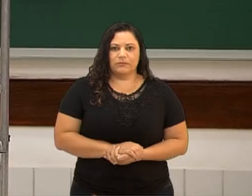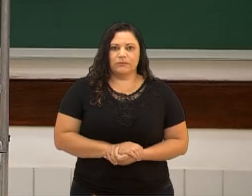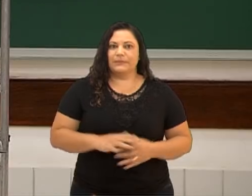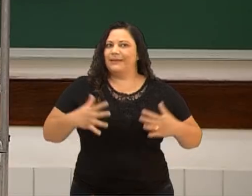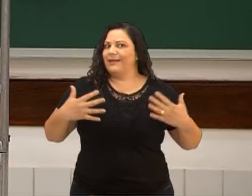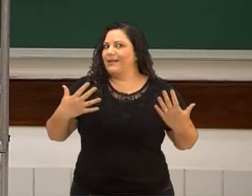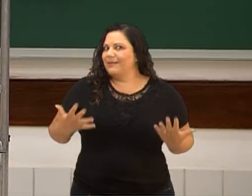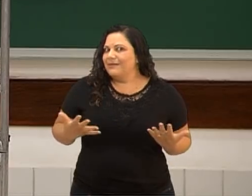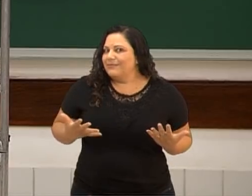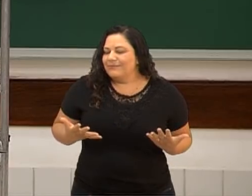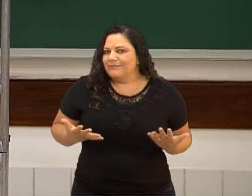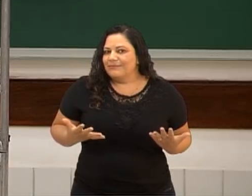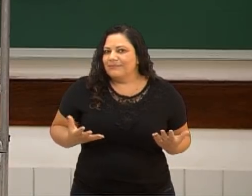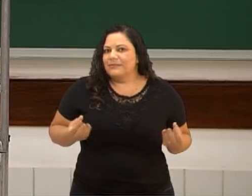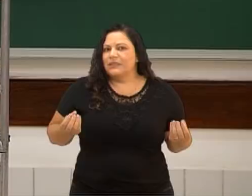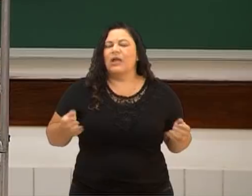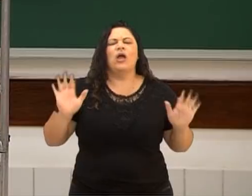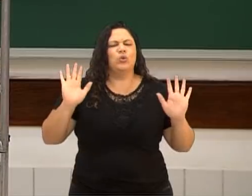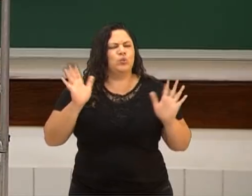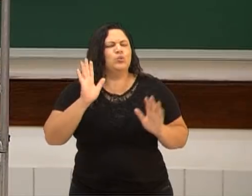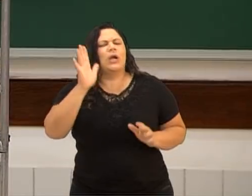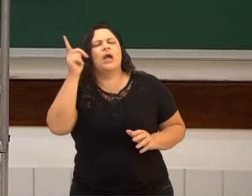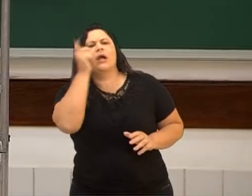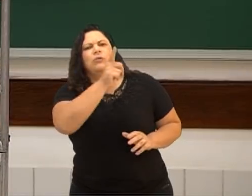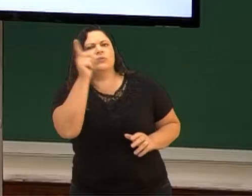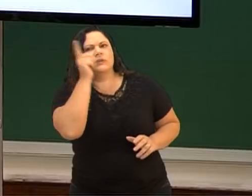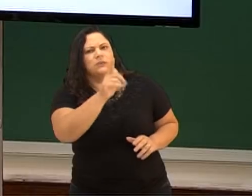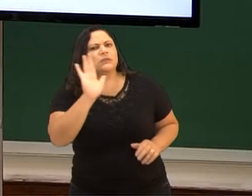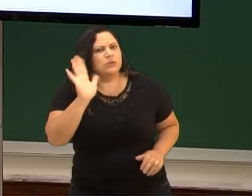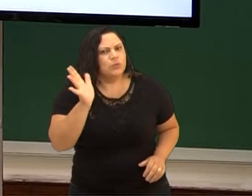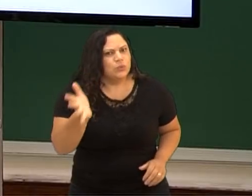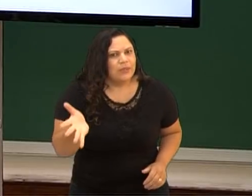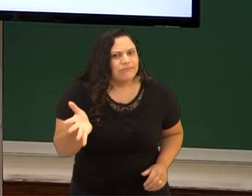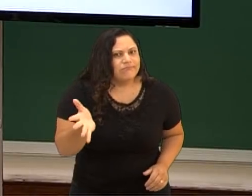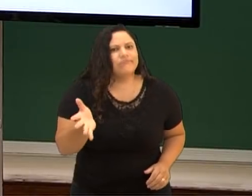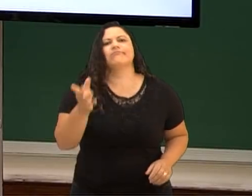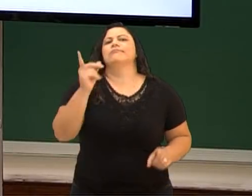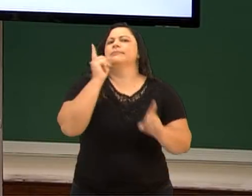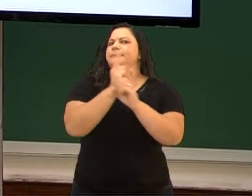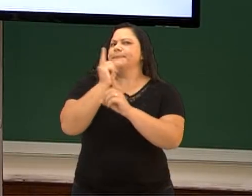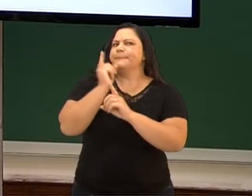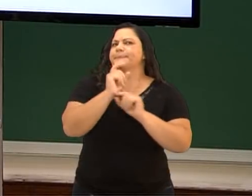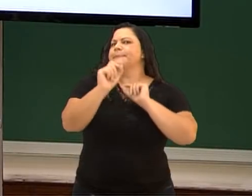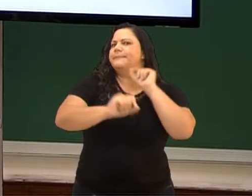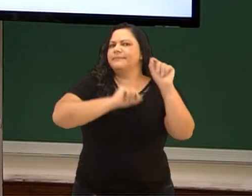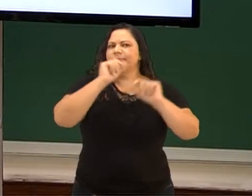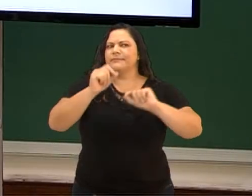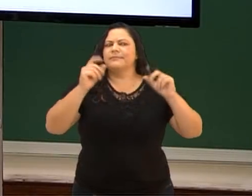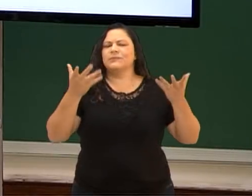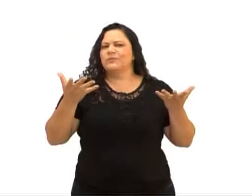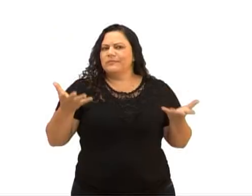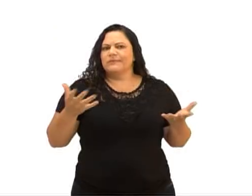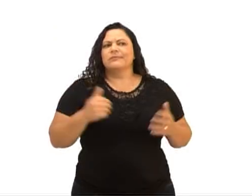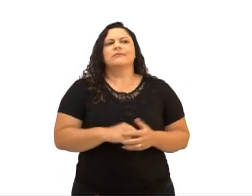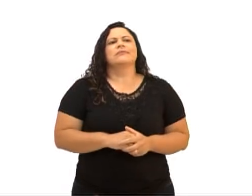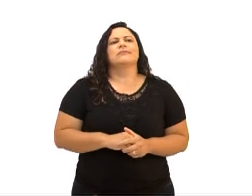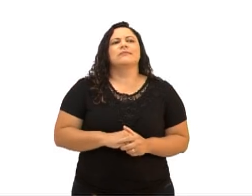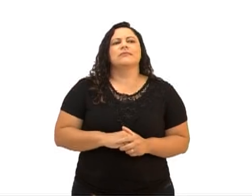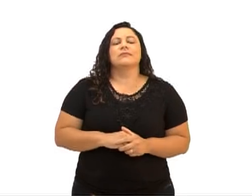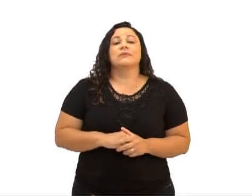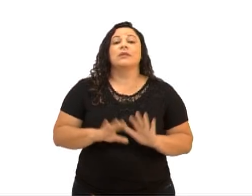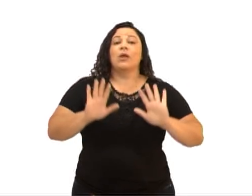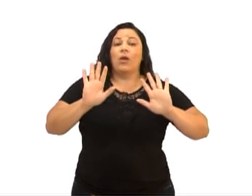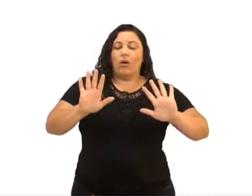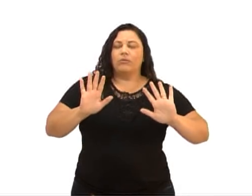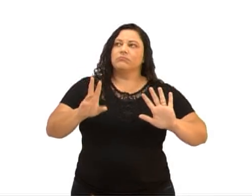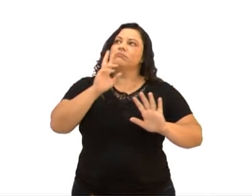E aí, pessoal, já conseguiram encontrar qual que é a angulação agora dos alunos que gostam de desenho? Então lá,